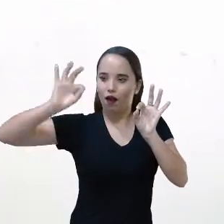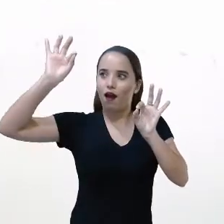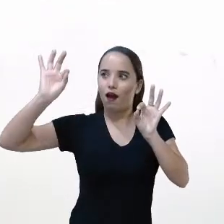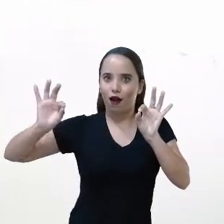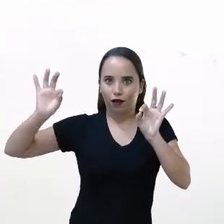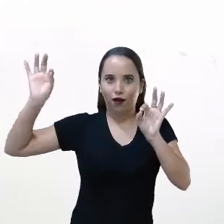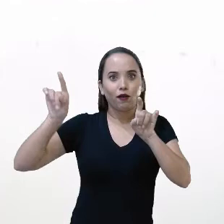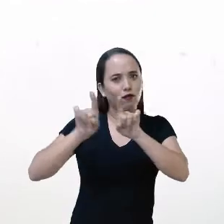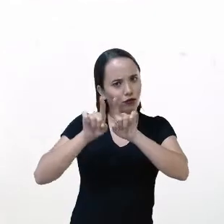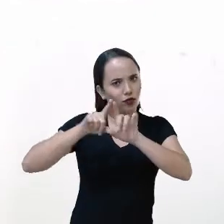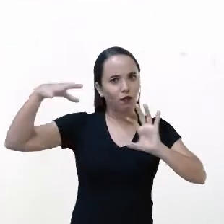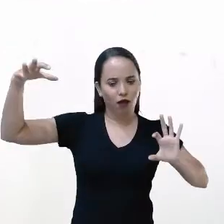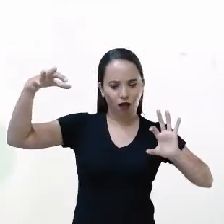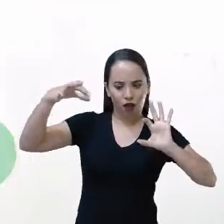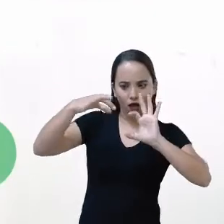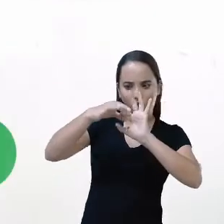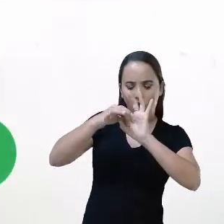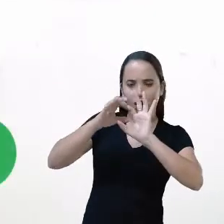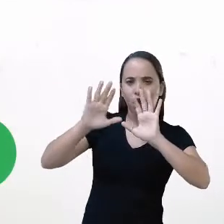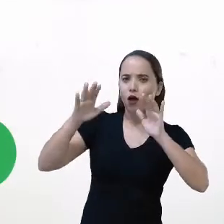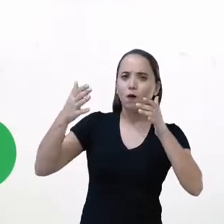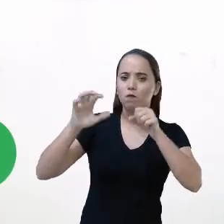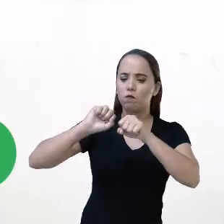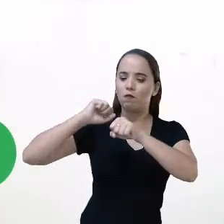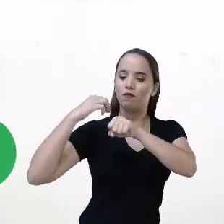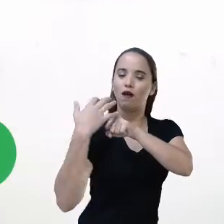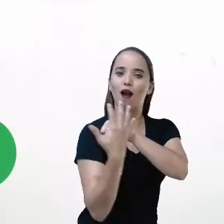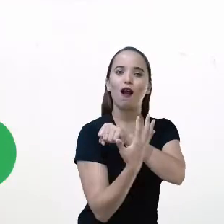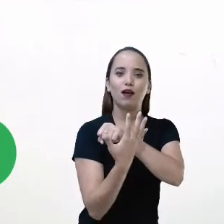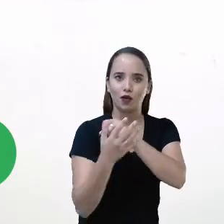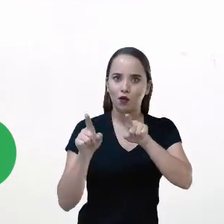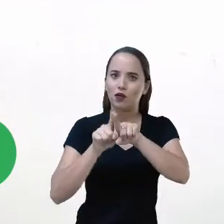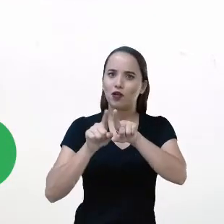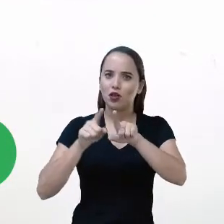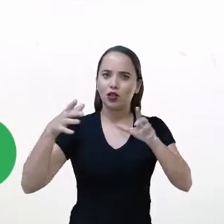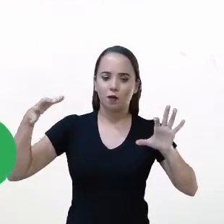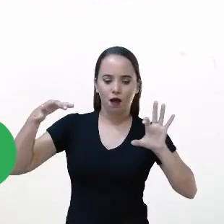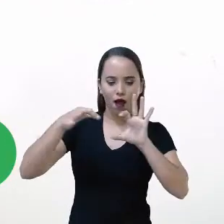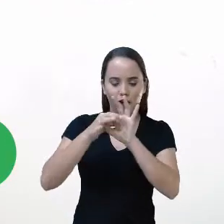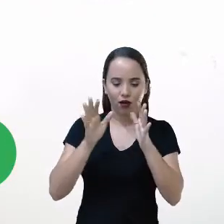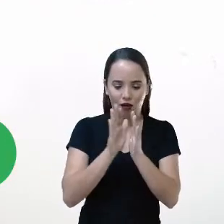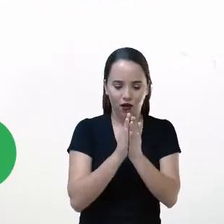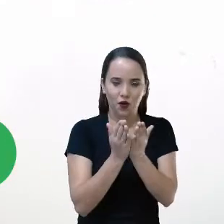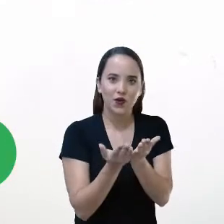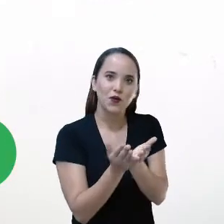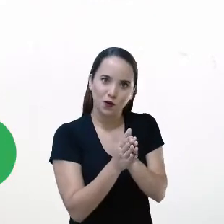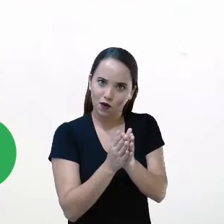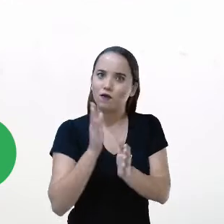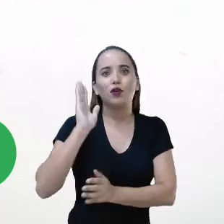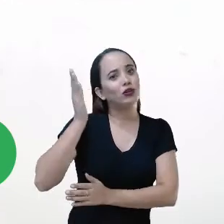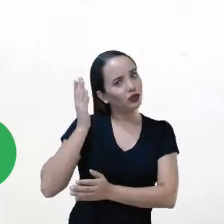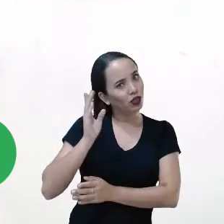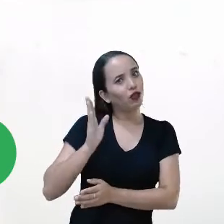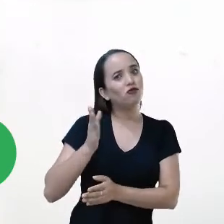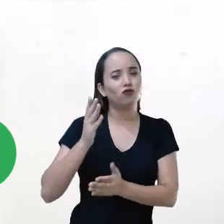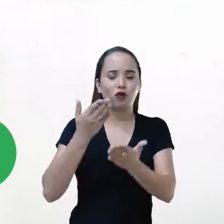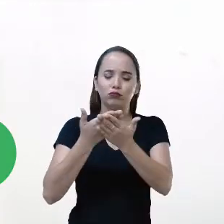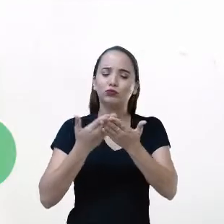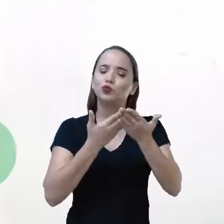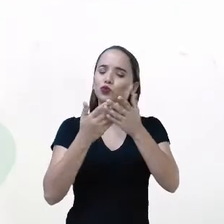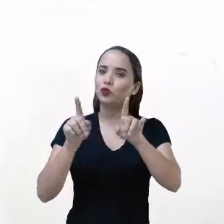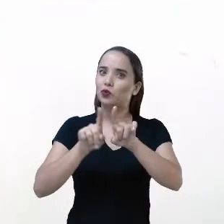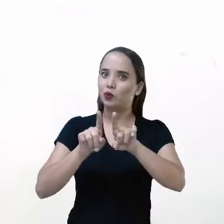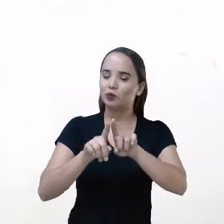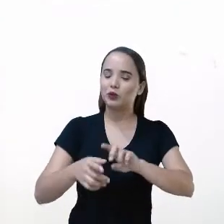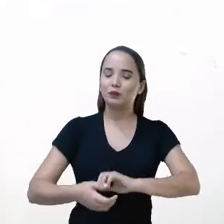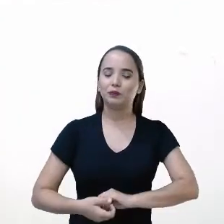a Covid-19, com o livro que nós estamos estudando também. Então tem muita coisa para a gente ver ainda nessa aula.